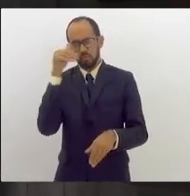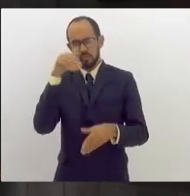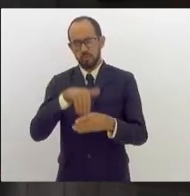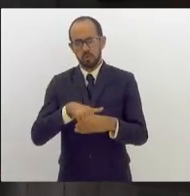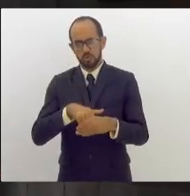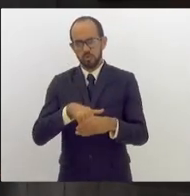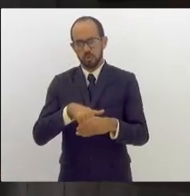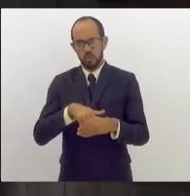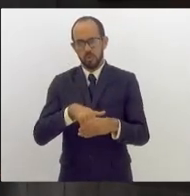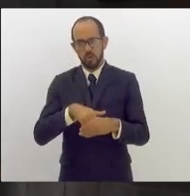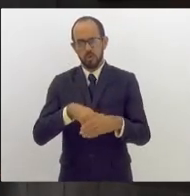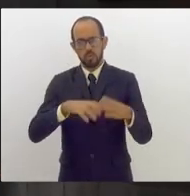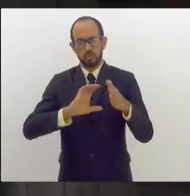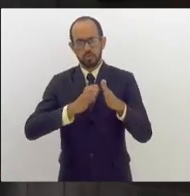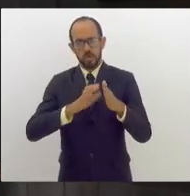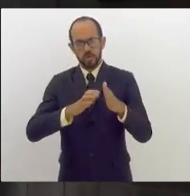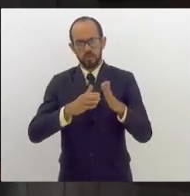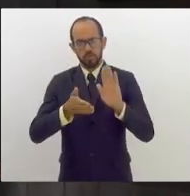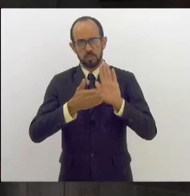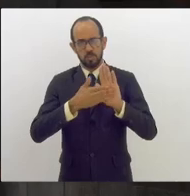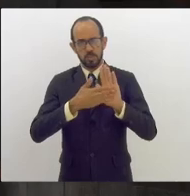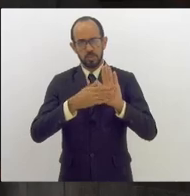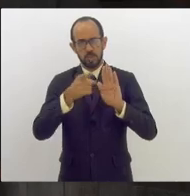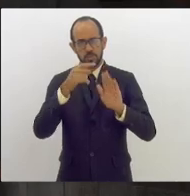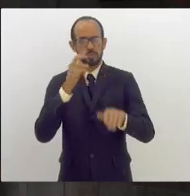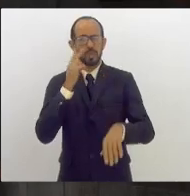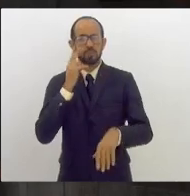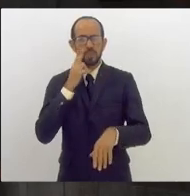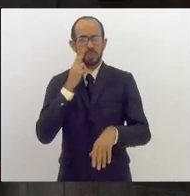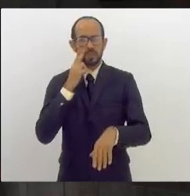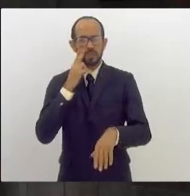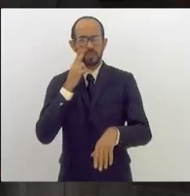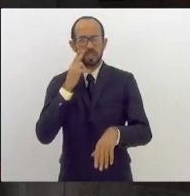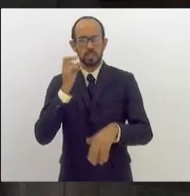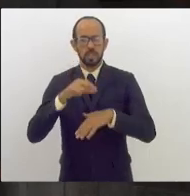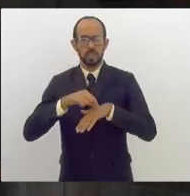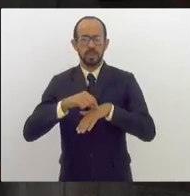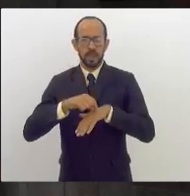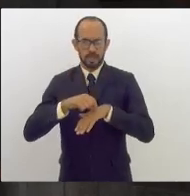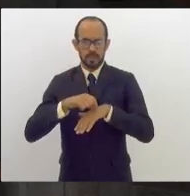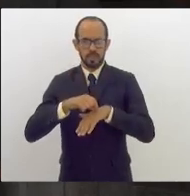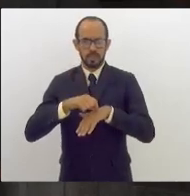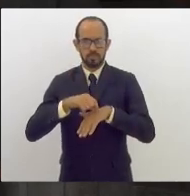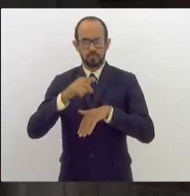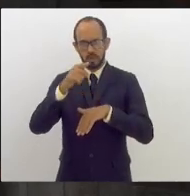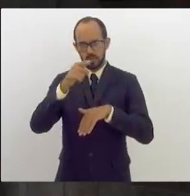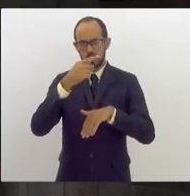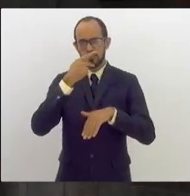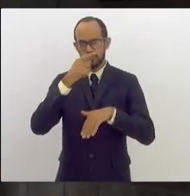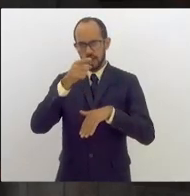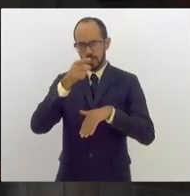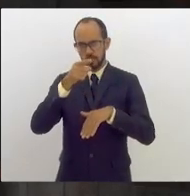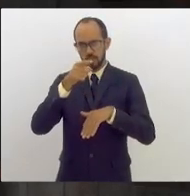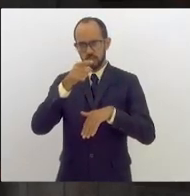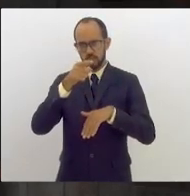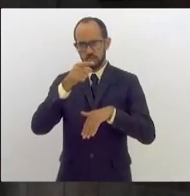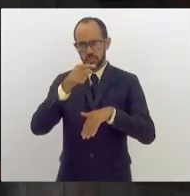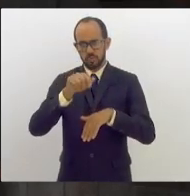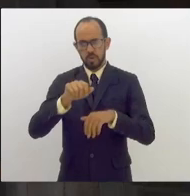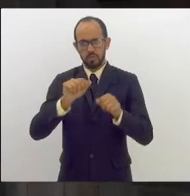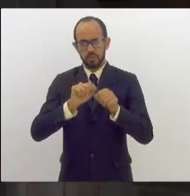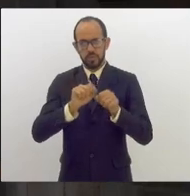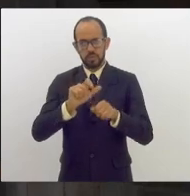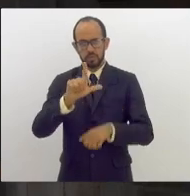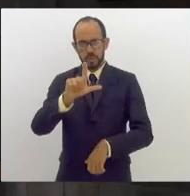que te prometeu cervejinha que te prometeu picainha para você eu mando só um recado faz